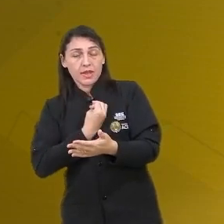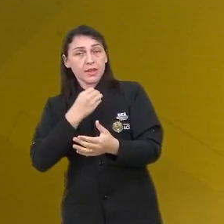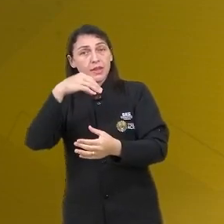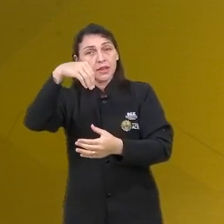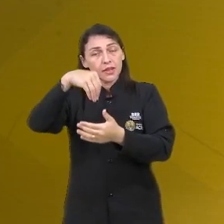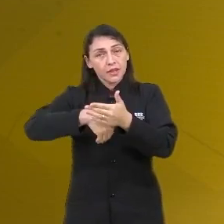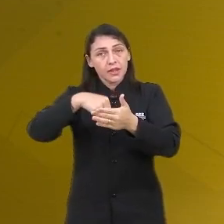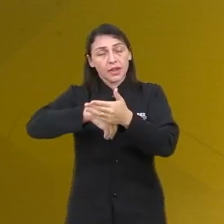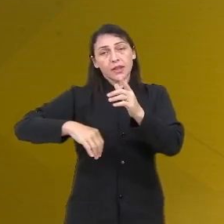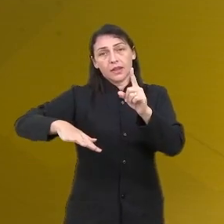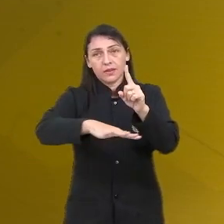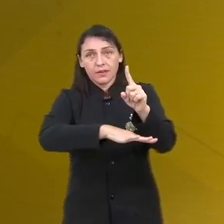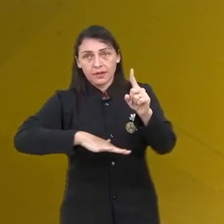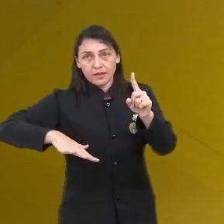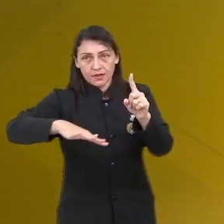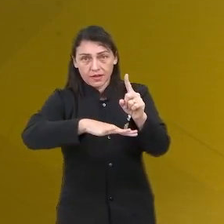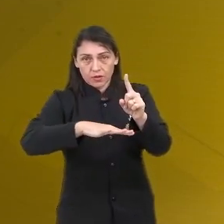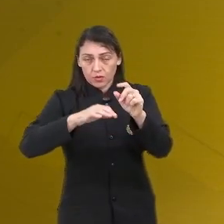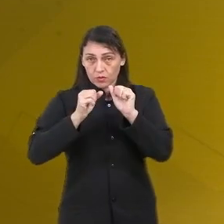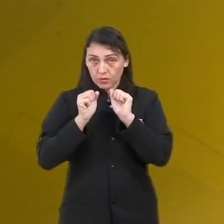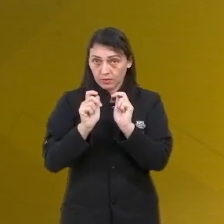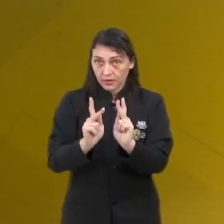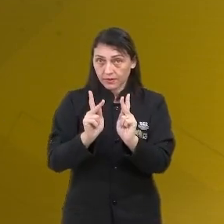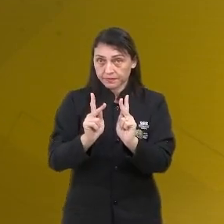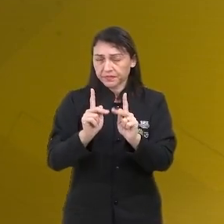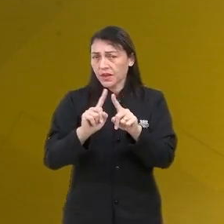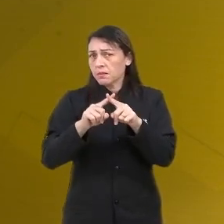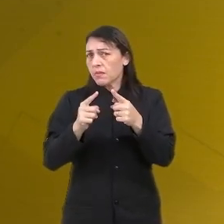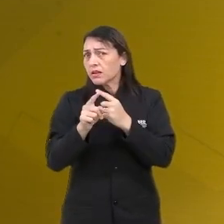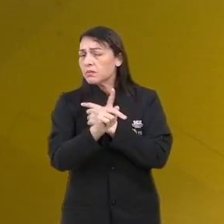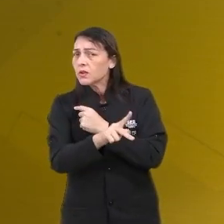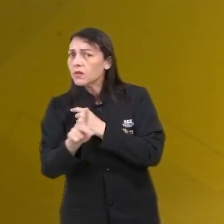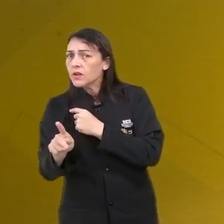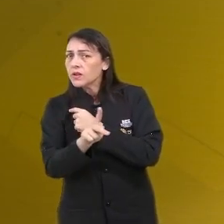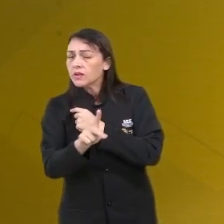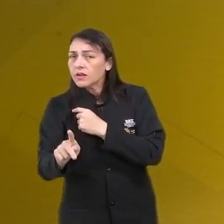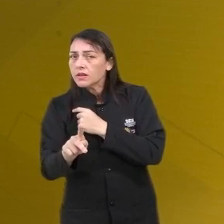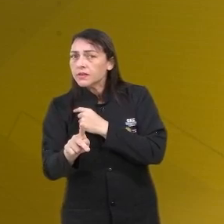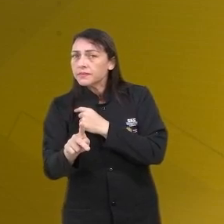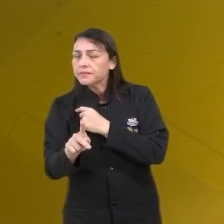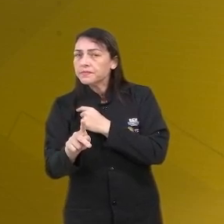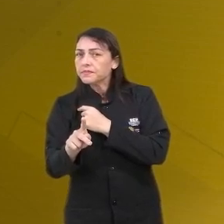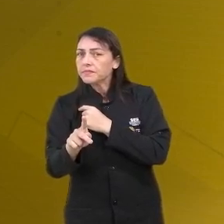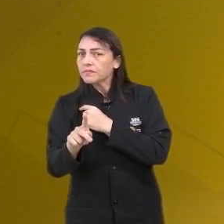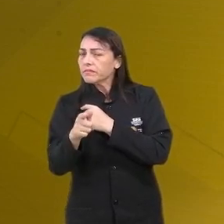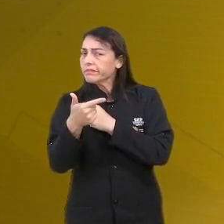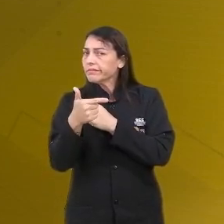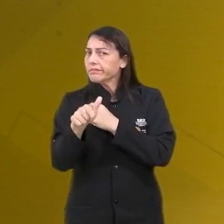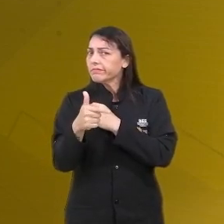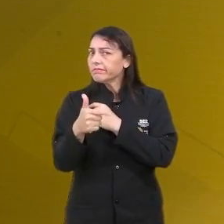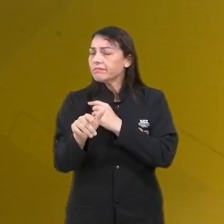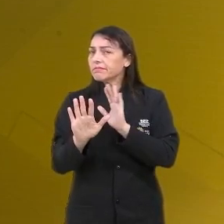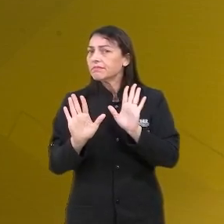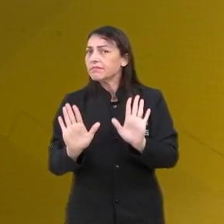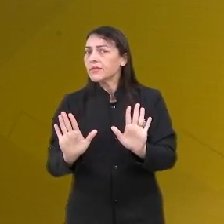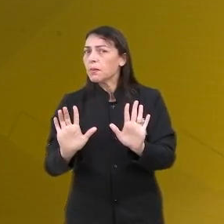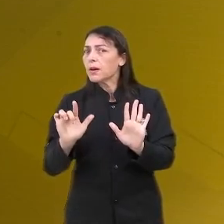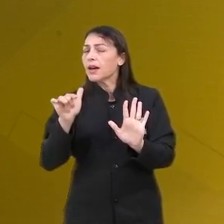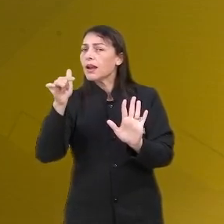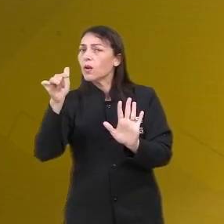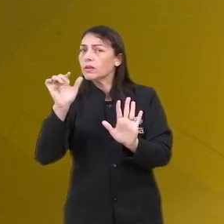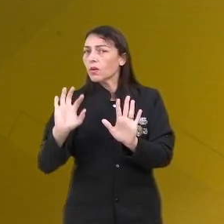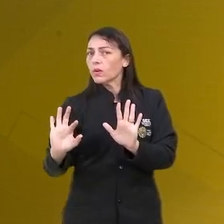dentro da sociedade. Tudo bem? Mas, professor, será que não abriria aí precedentes para outras